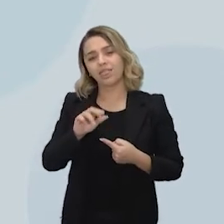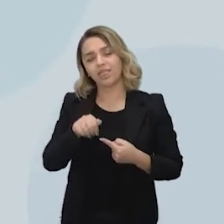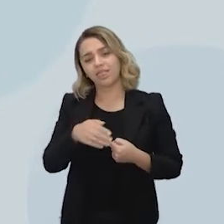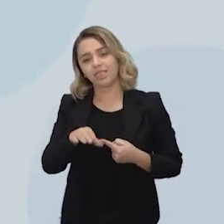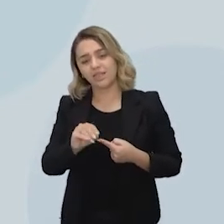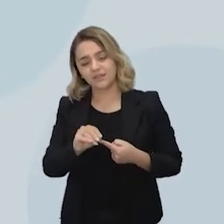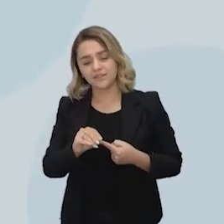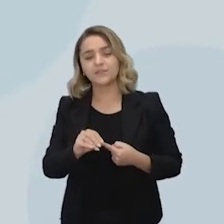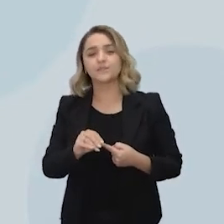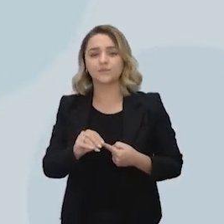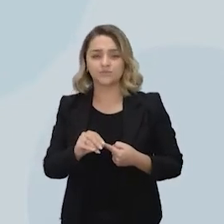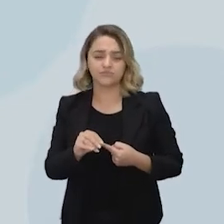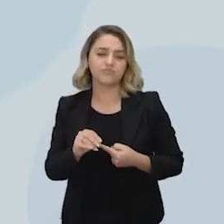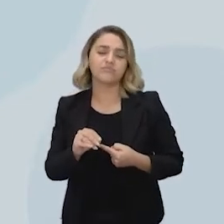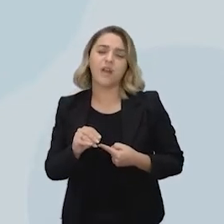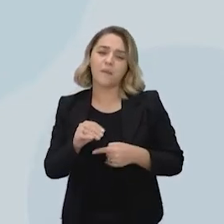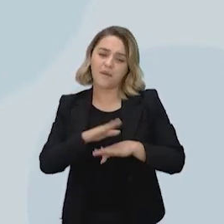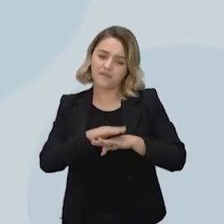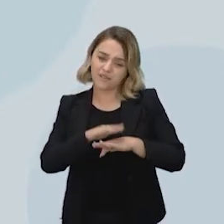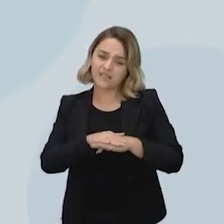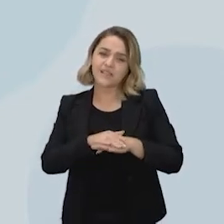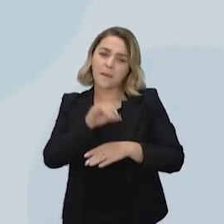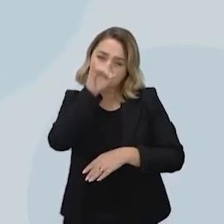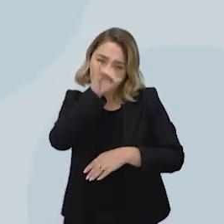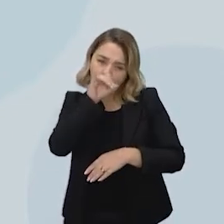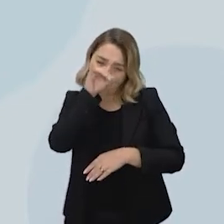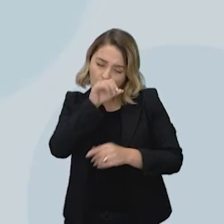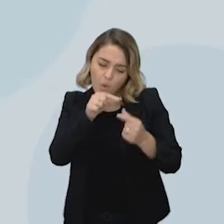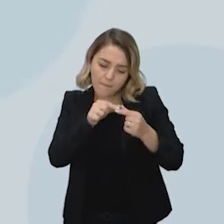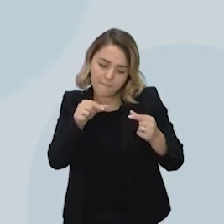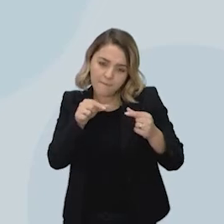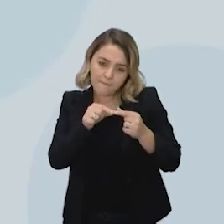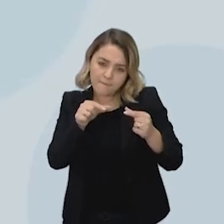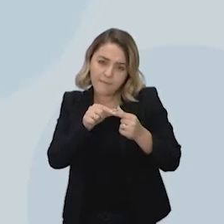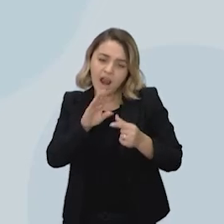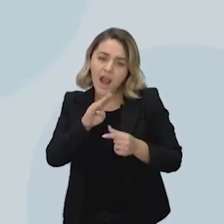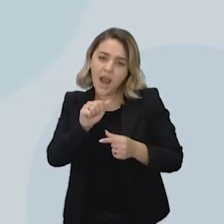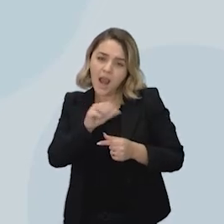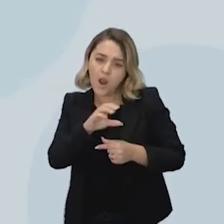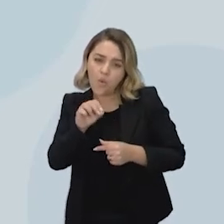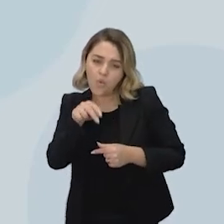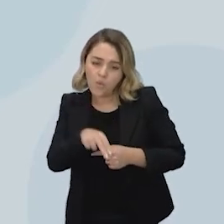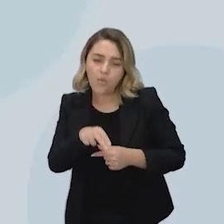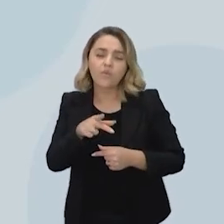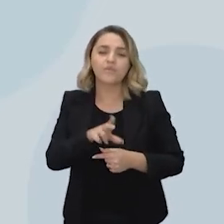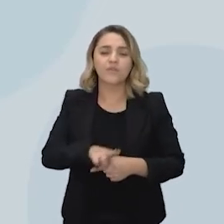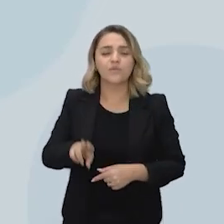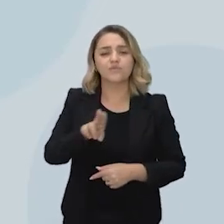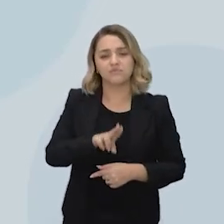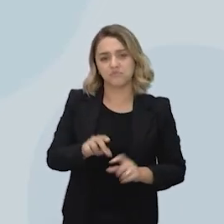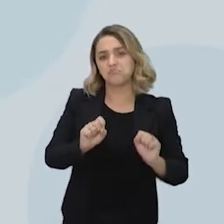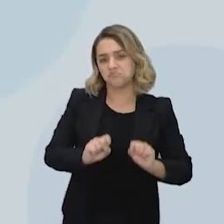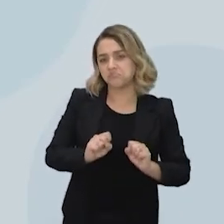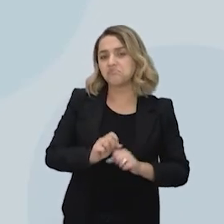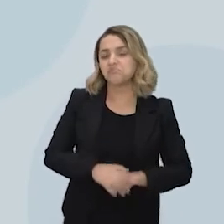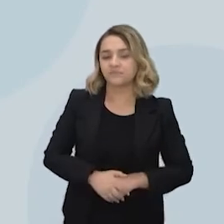para defumar bacon, esse tipo de coisa também. O pirolenhoso pode ser utilizado,